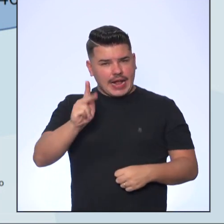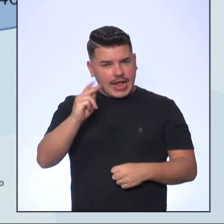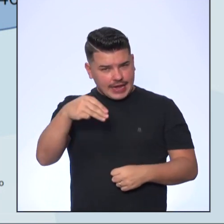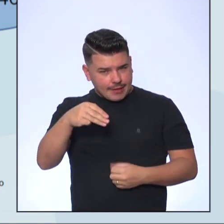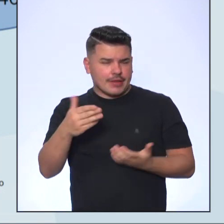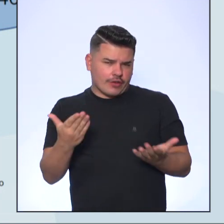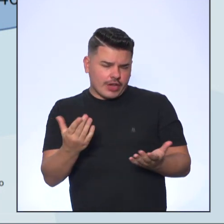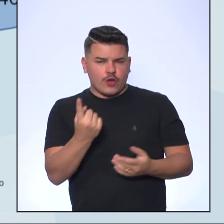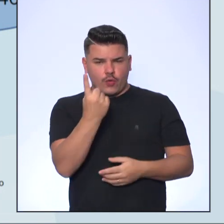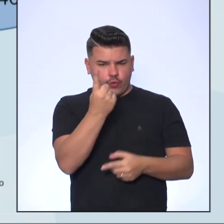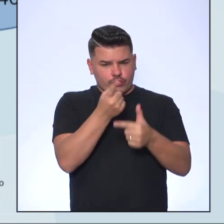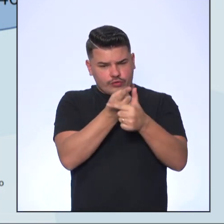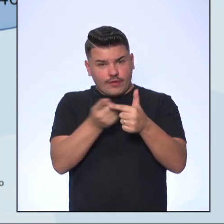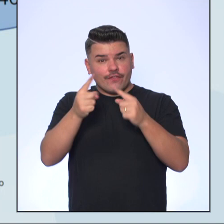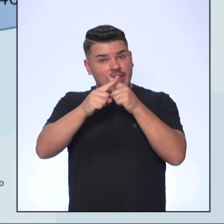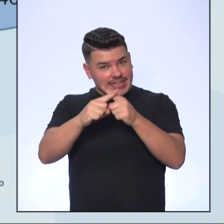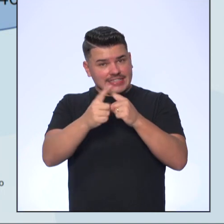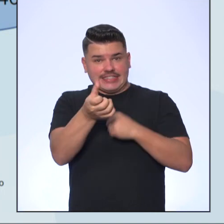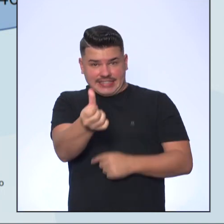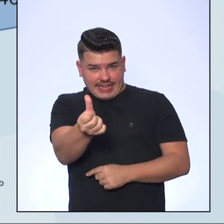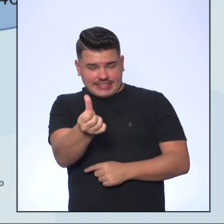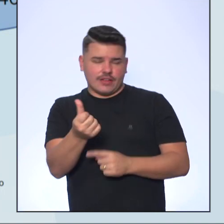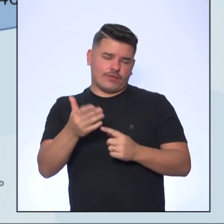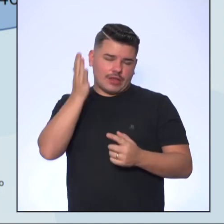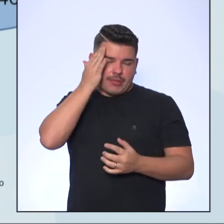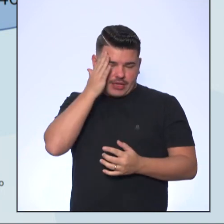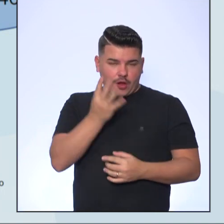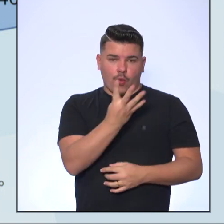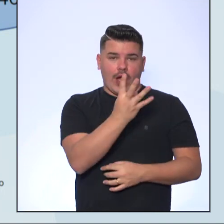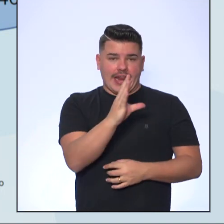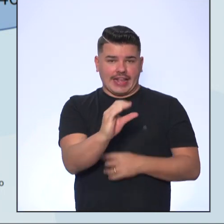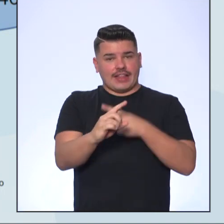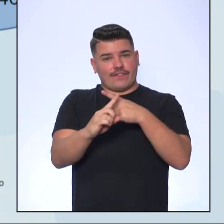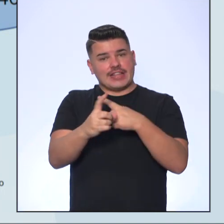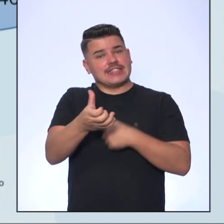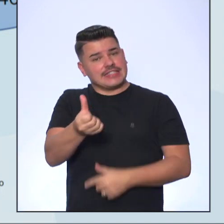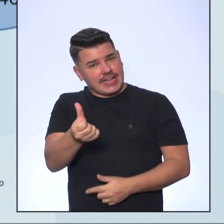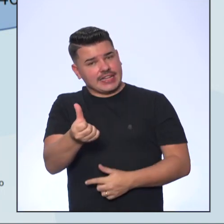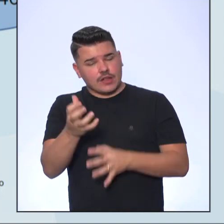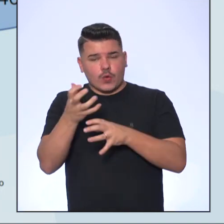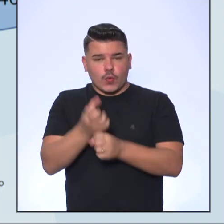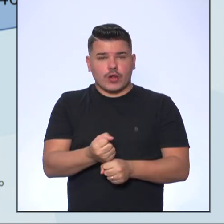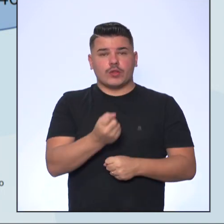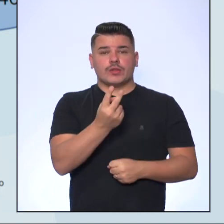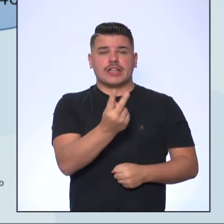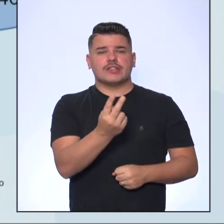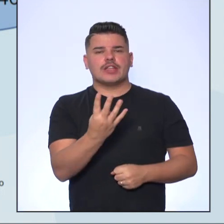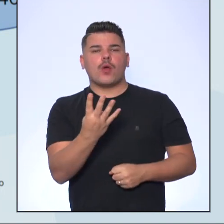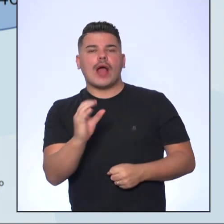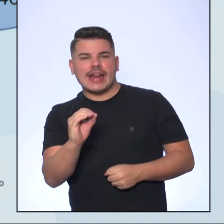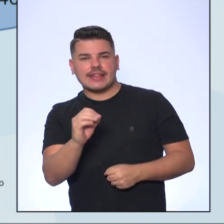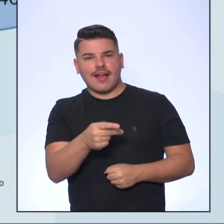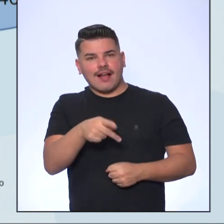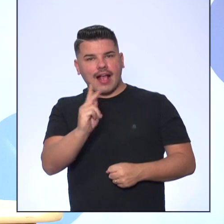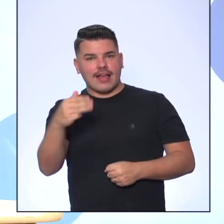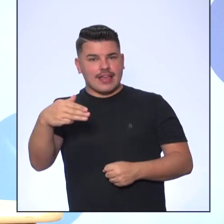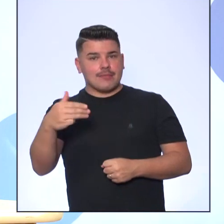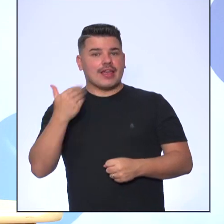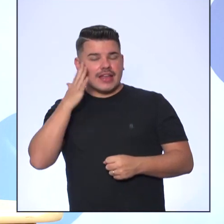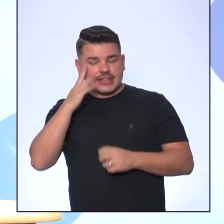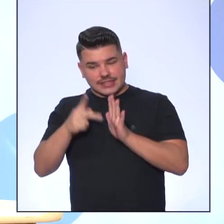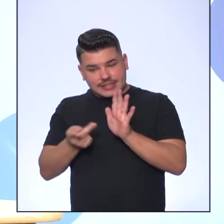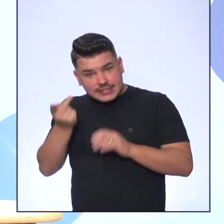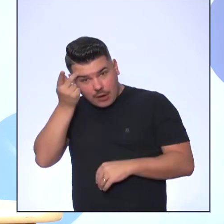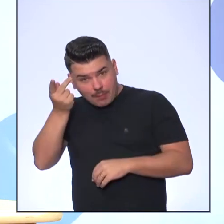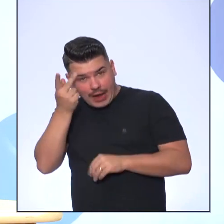por 6, eu vou ter que fazer 40 vezes 6. Então, 40 vezes 6, 240 quilômetros. Era a distância que